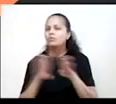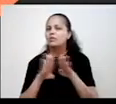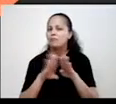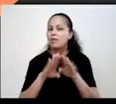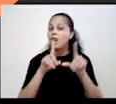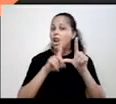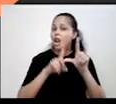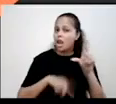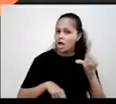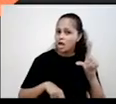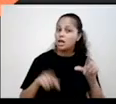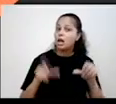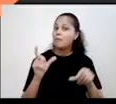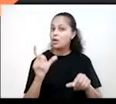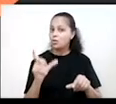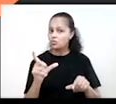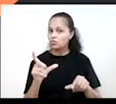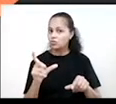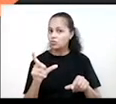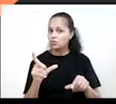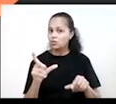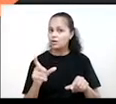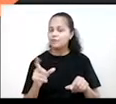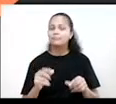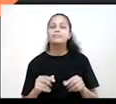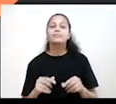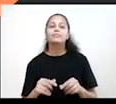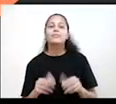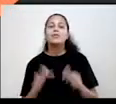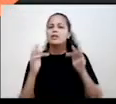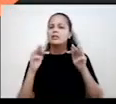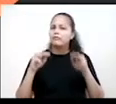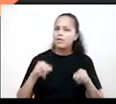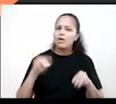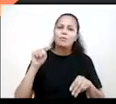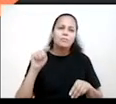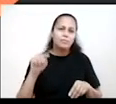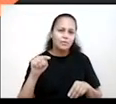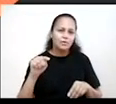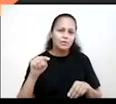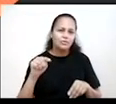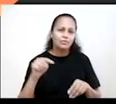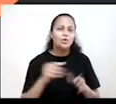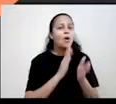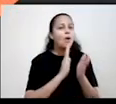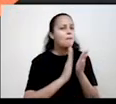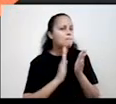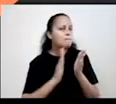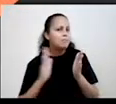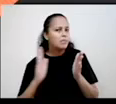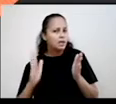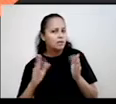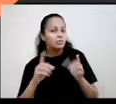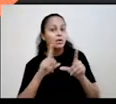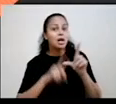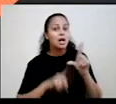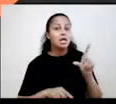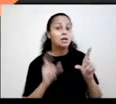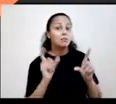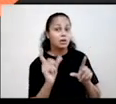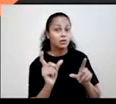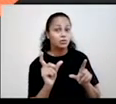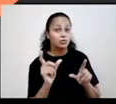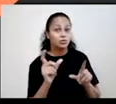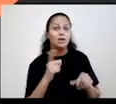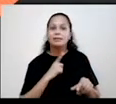letra maiúscula, vai até o ponto, e aí nós vamos falar de períodos, né? E aí esse período, da letra maiúscula até o ponto,